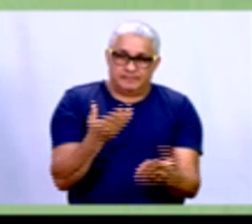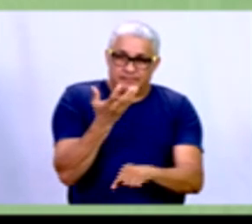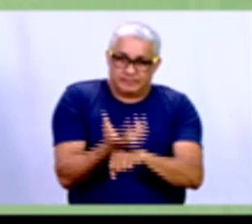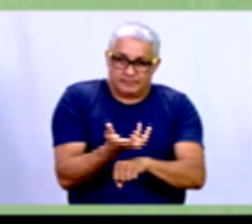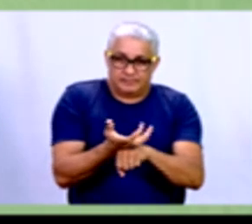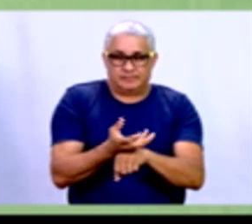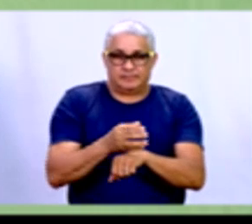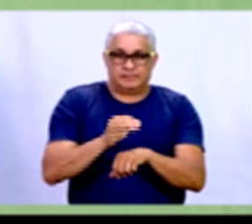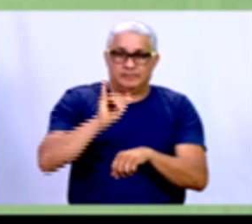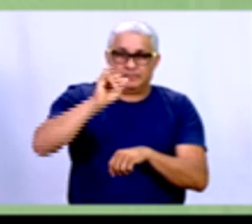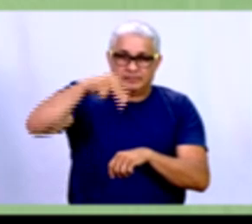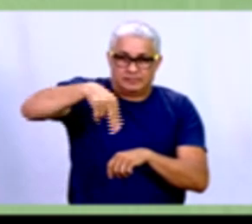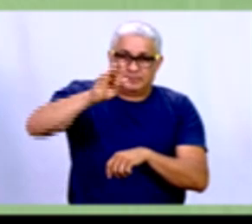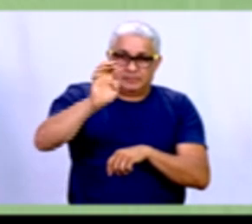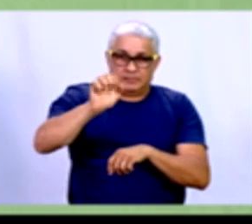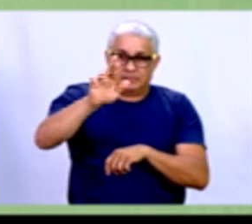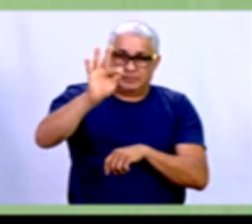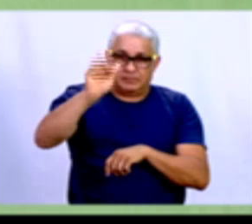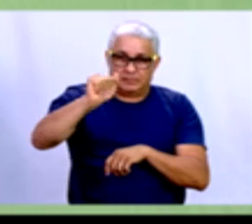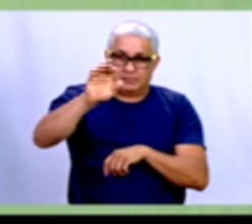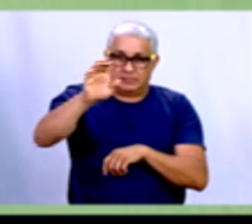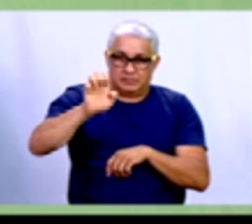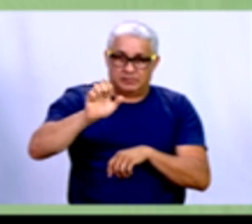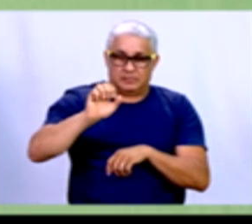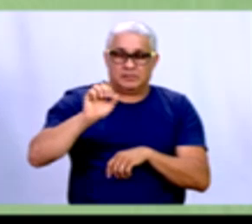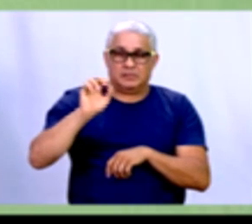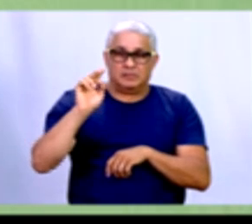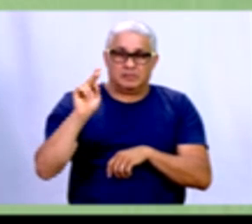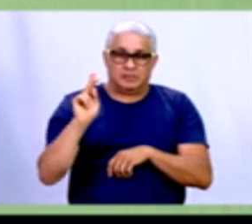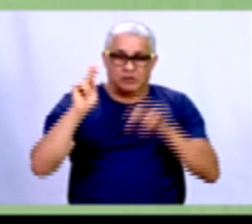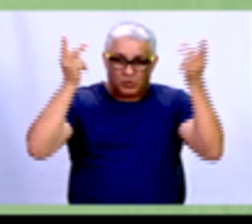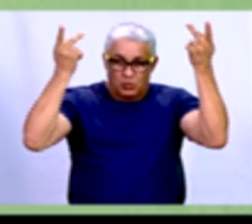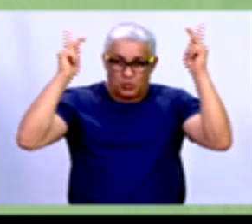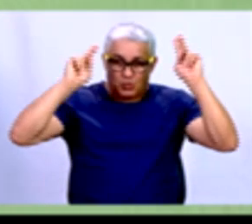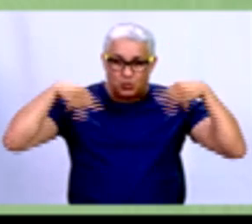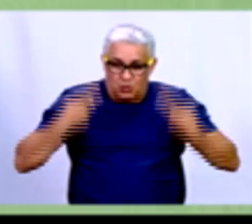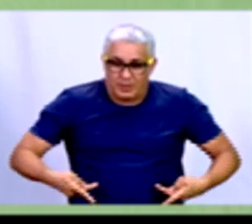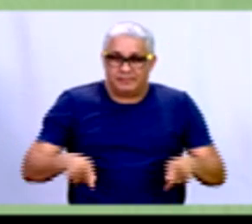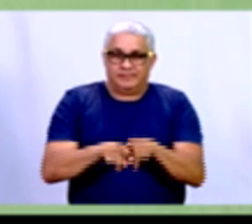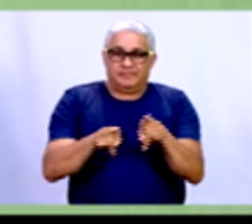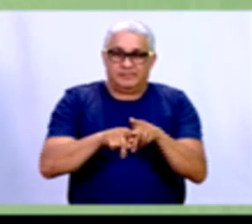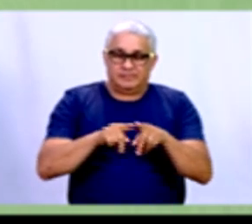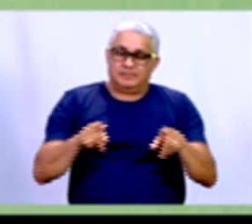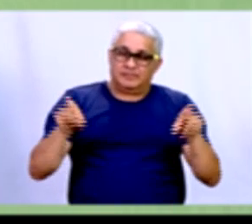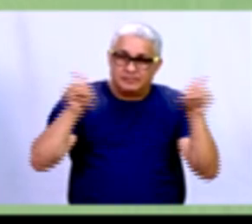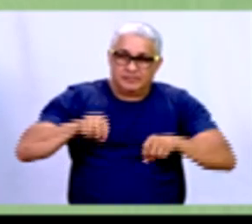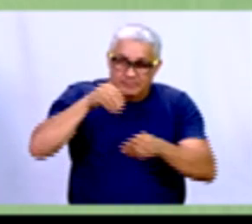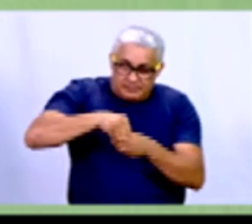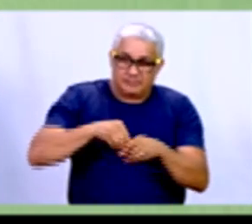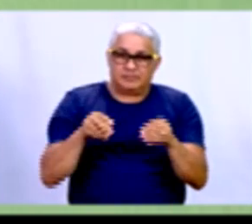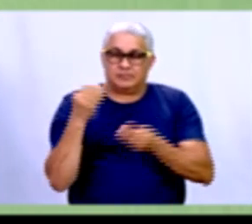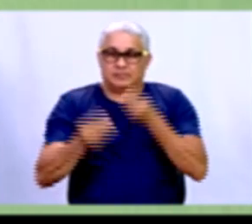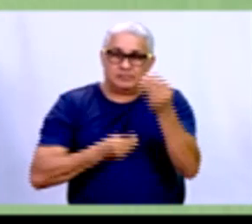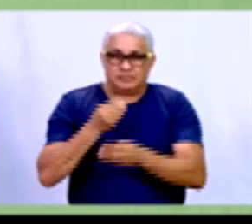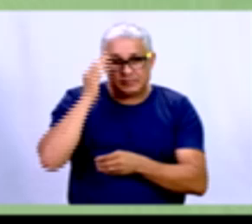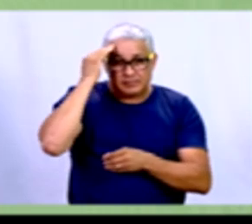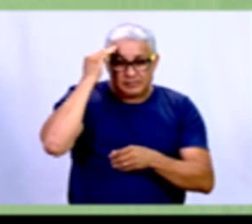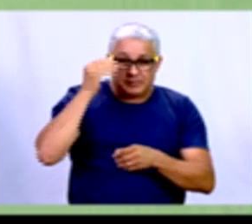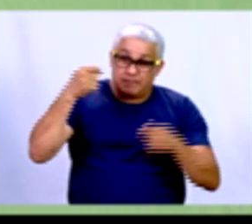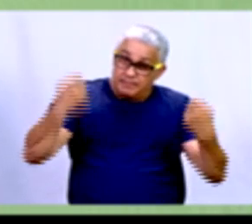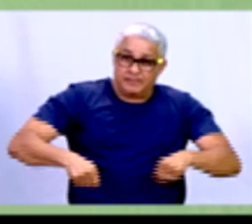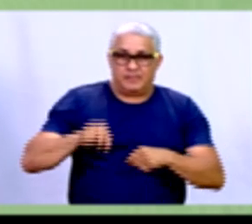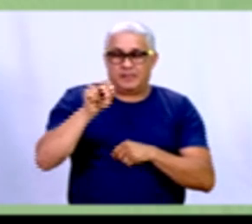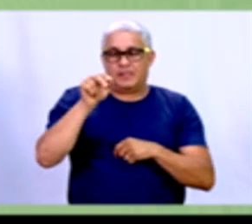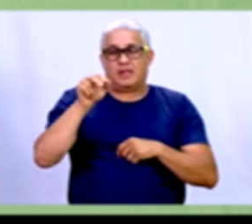de interface humano-computador, quando a gente mostra o quão é importante atender às necessidades desses usuários. Tá?